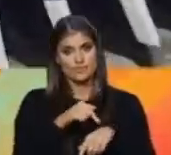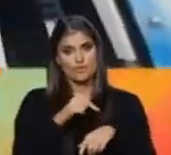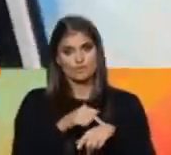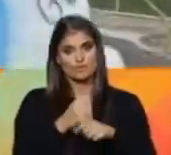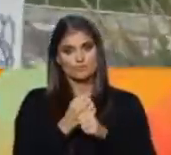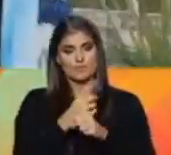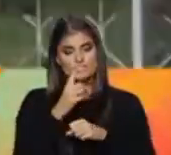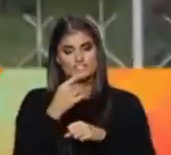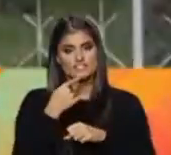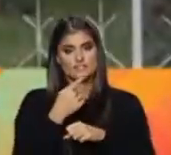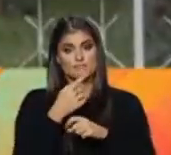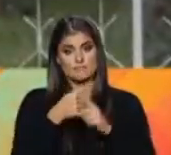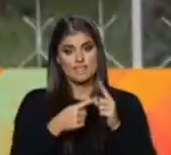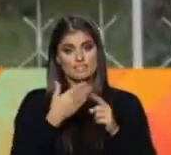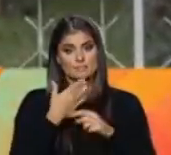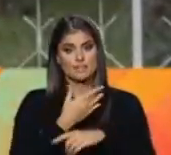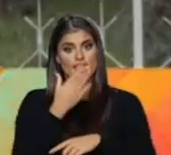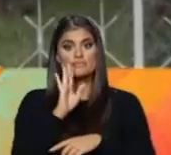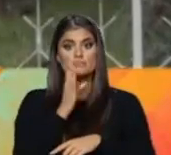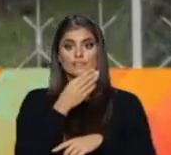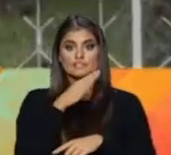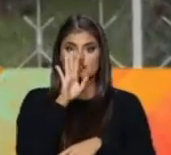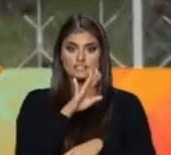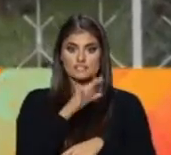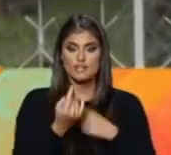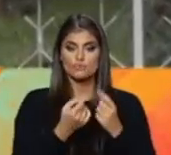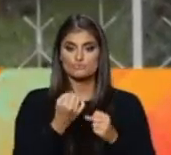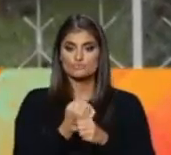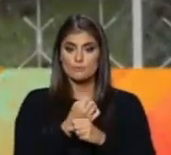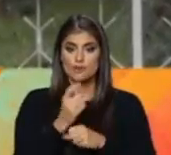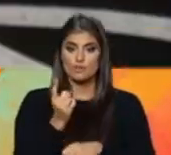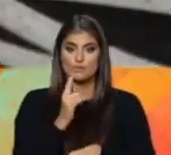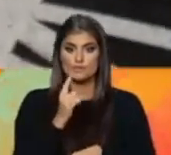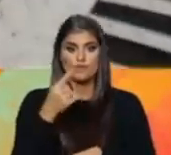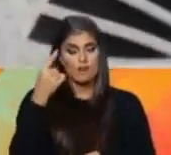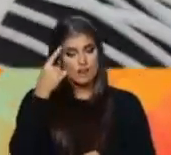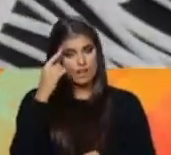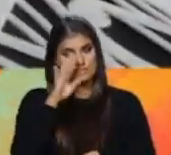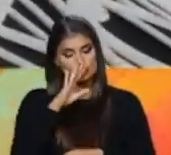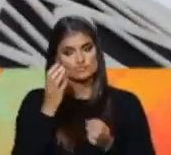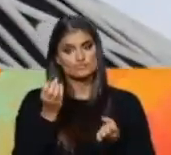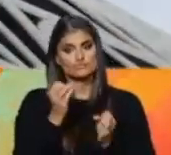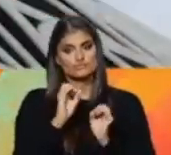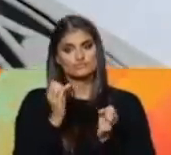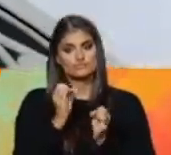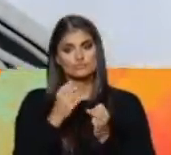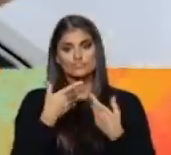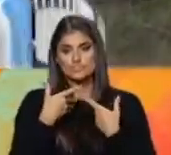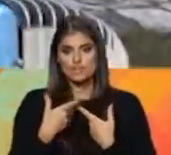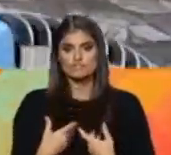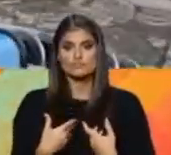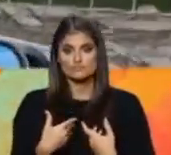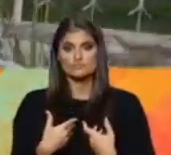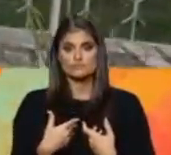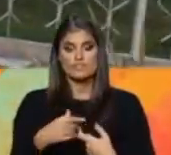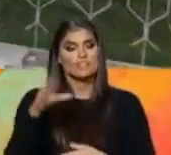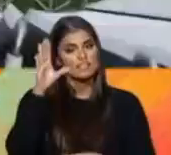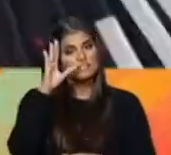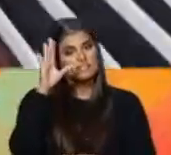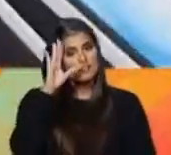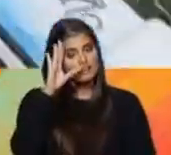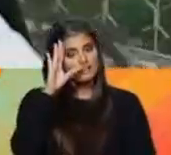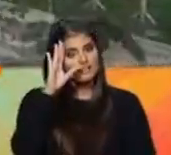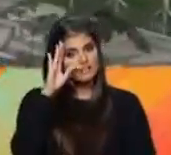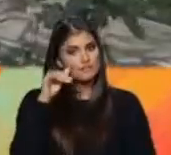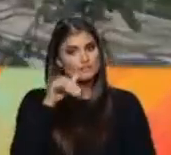trabalho, às 6h30 da manhã, por vezes vai dependendo se tenho algum trabalho ou não em mente. Se não tiver, descanso. De tarde,